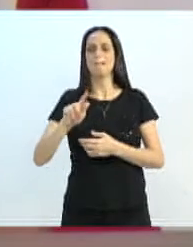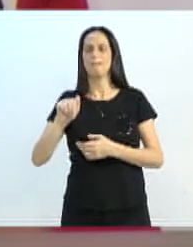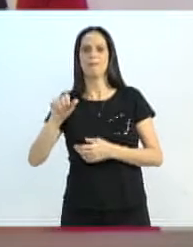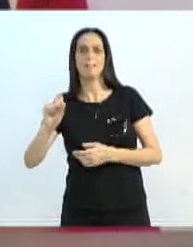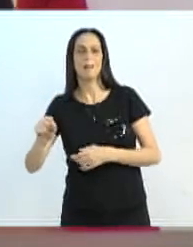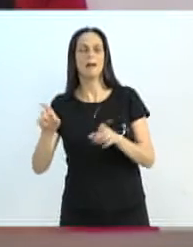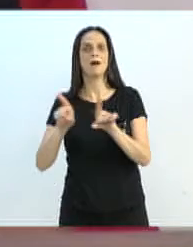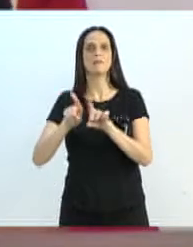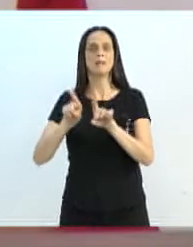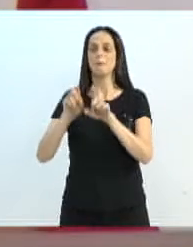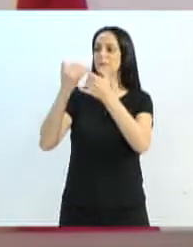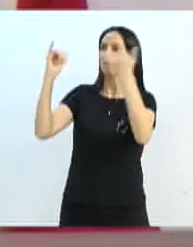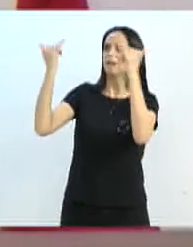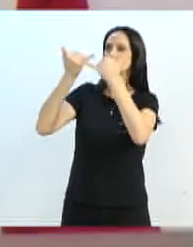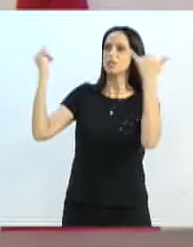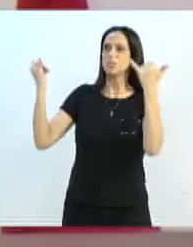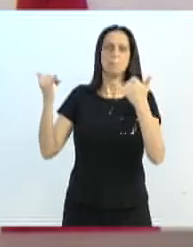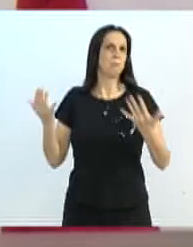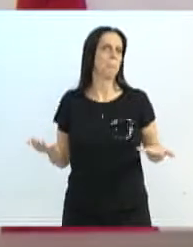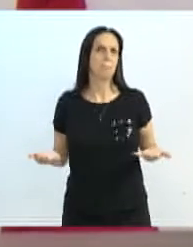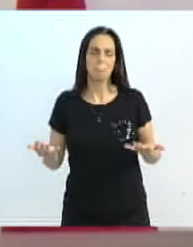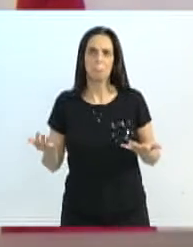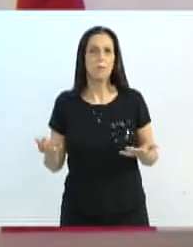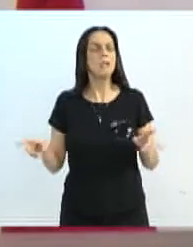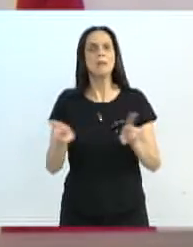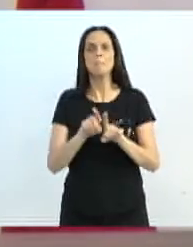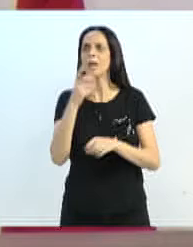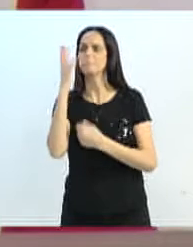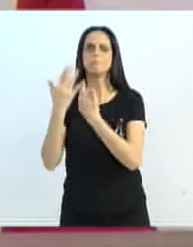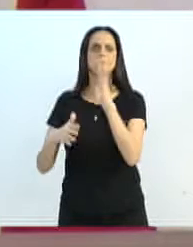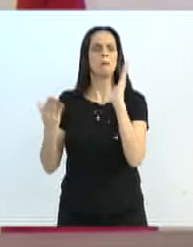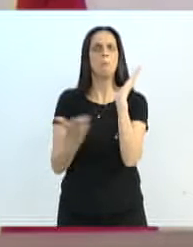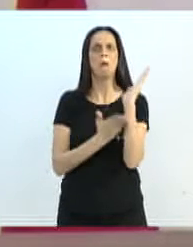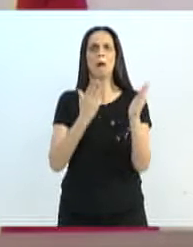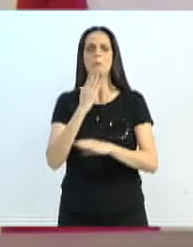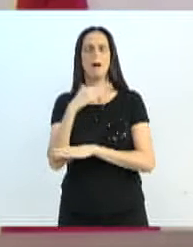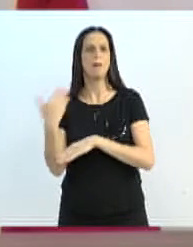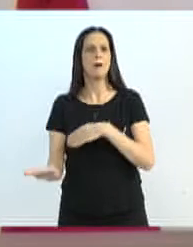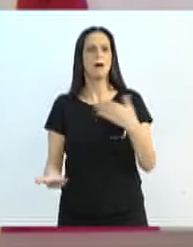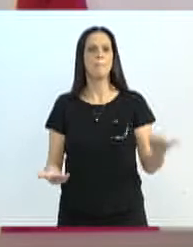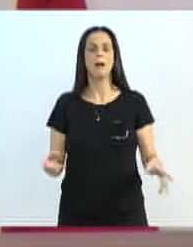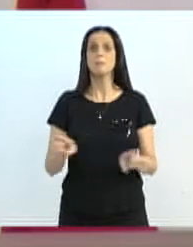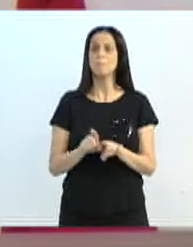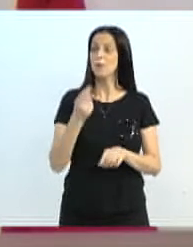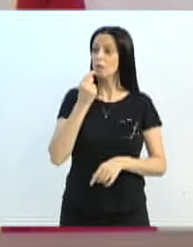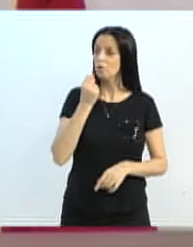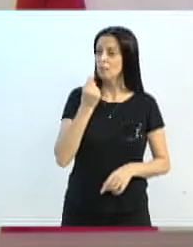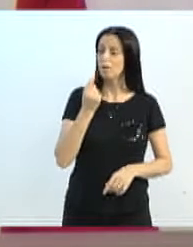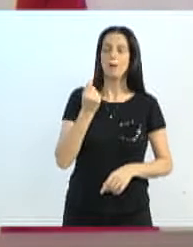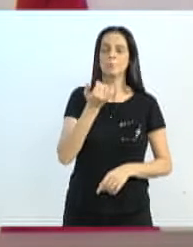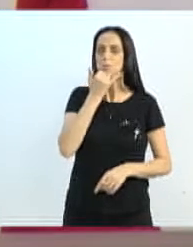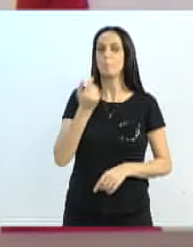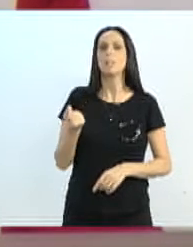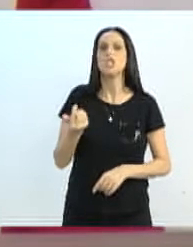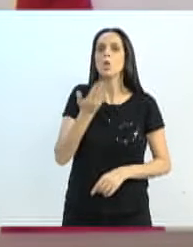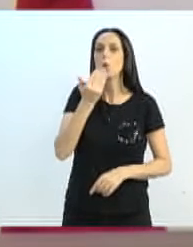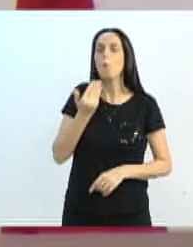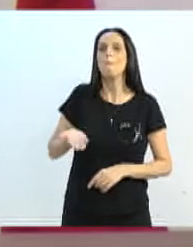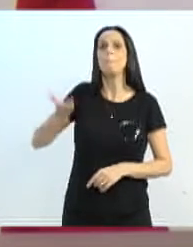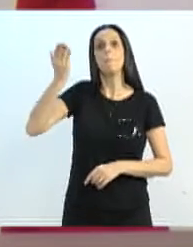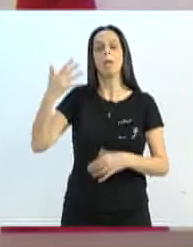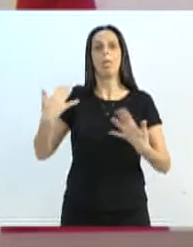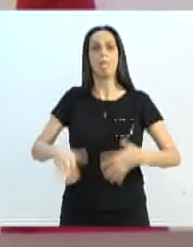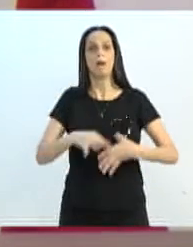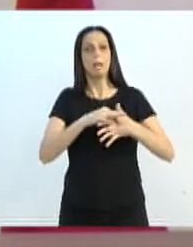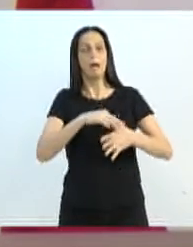grande crise energética à vista. Fora desmatamentos, destruição da Amazônia, o preço da alimentação, da carne, enfim, problemas reais